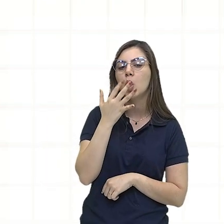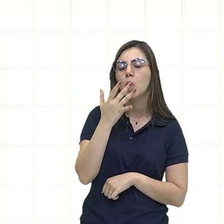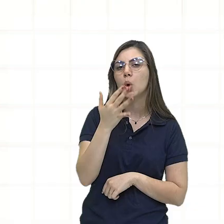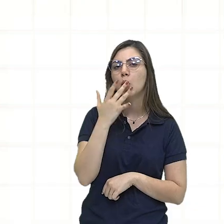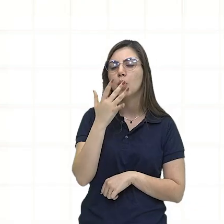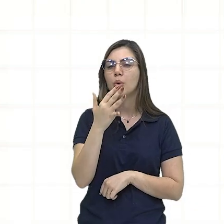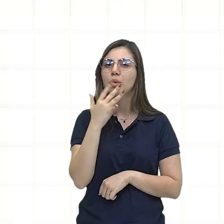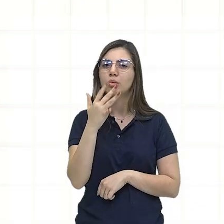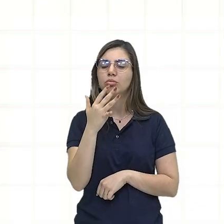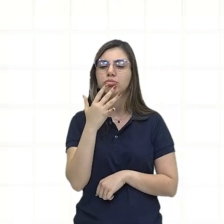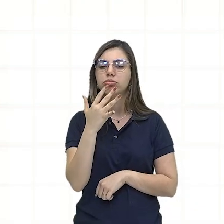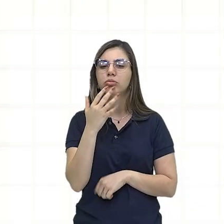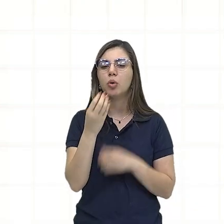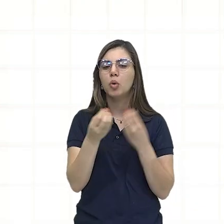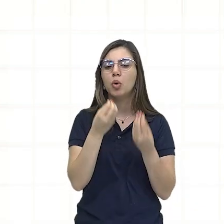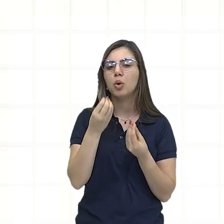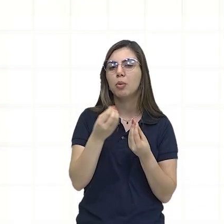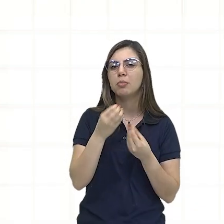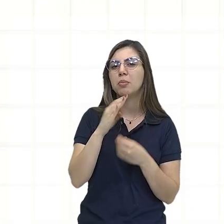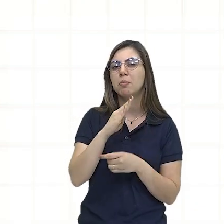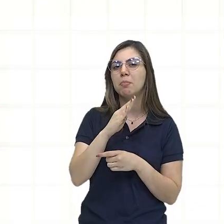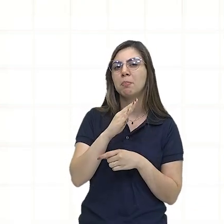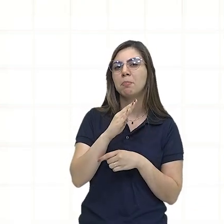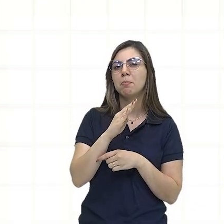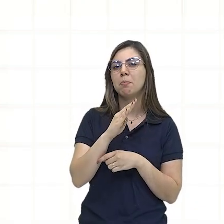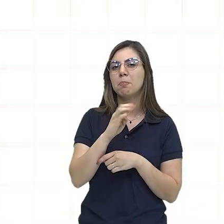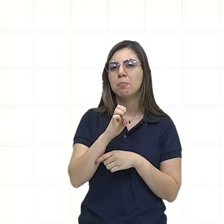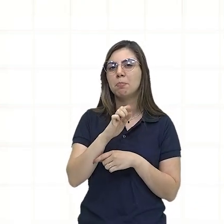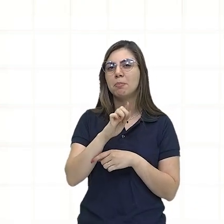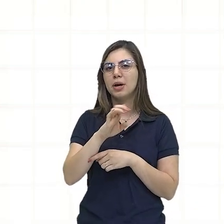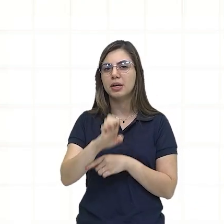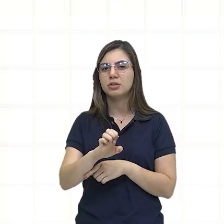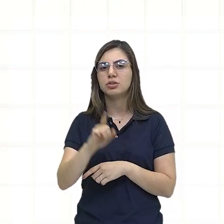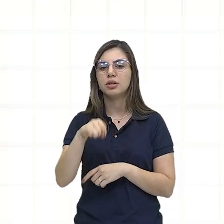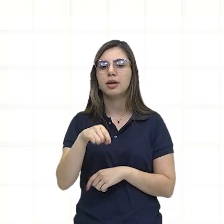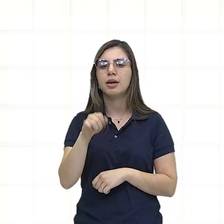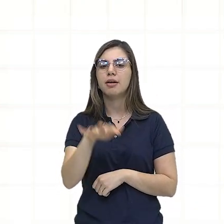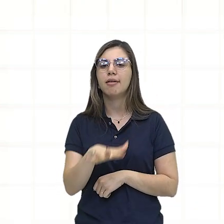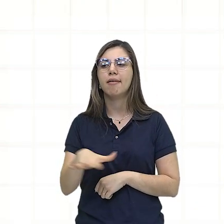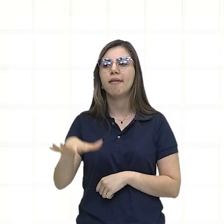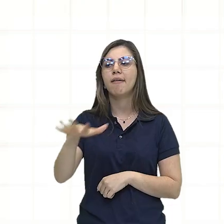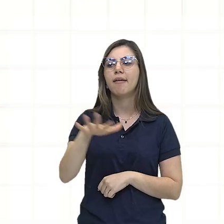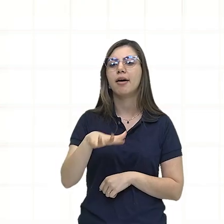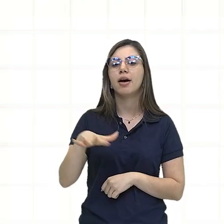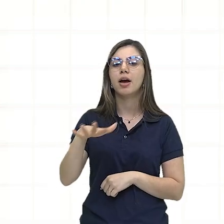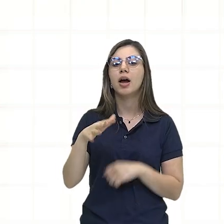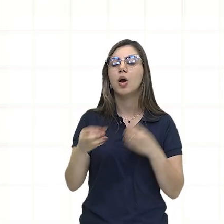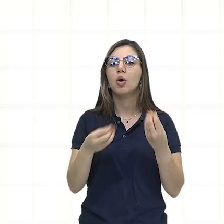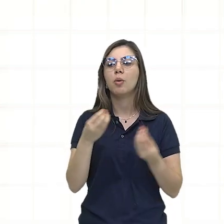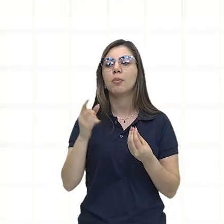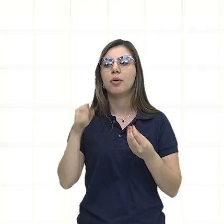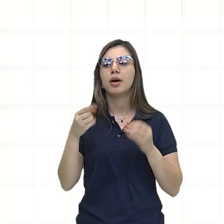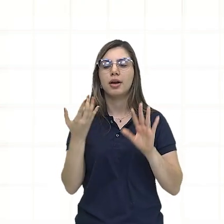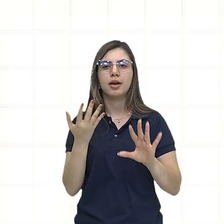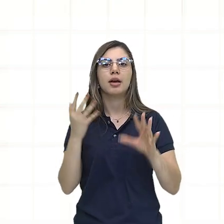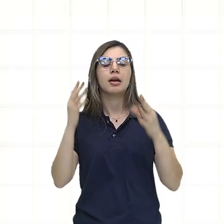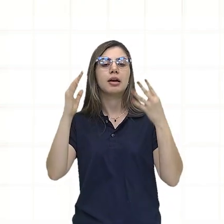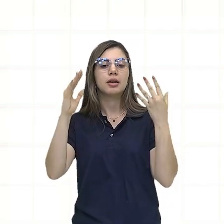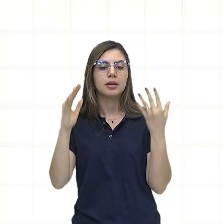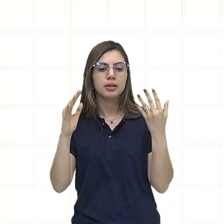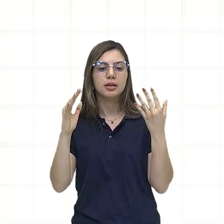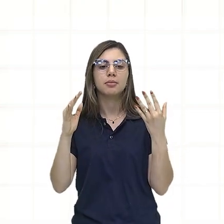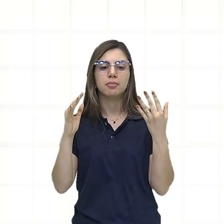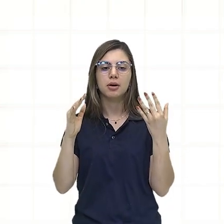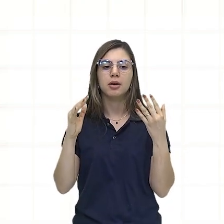para mim aparece num tom um pouco, num tom de bege, corresponde à área de abrangência do clima